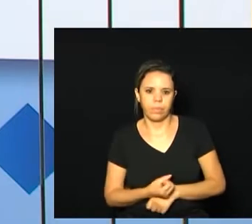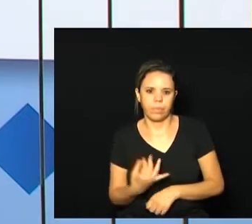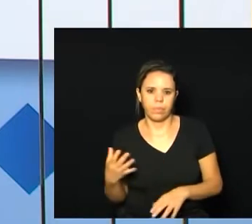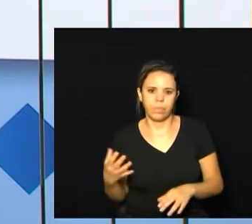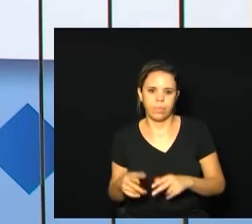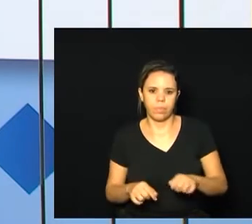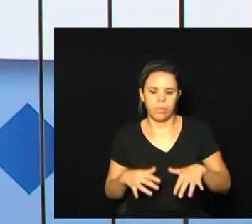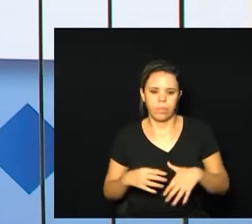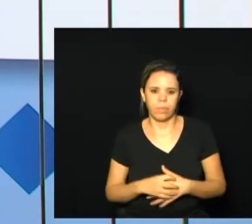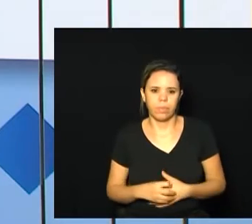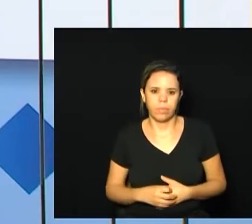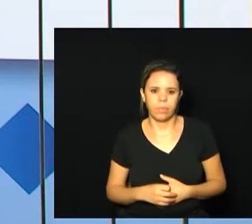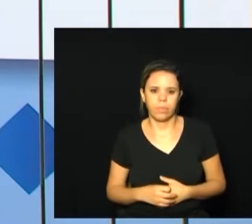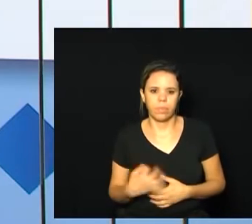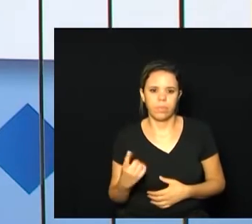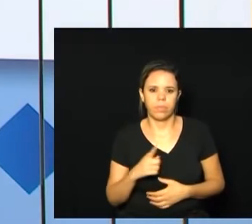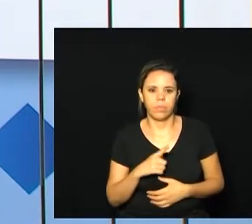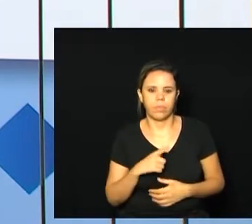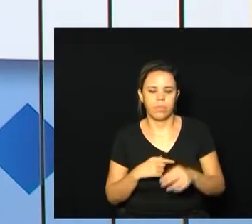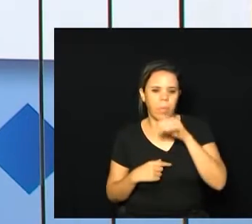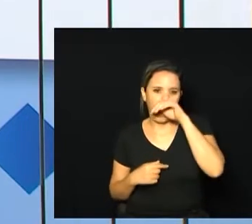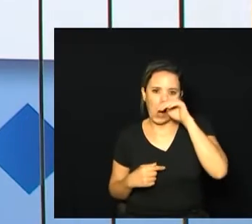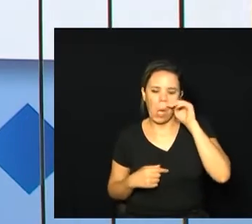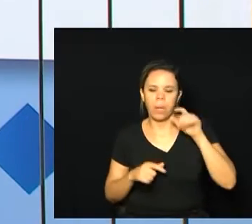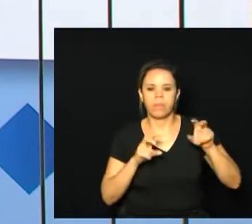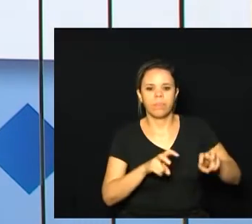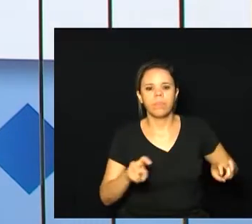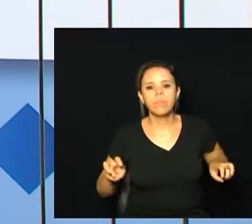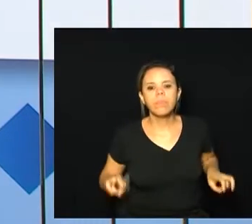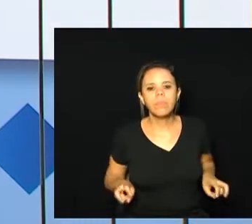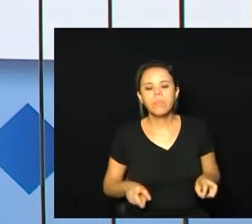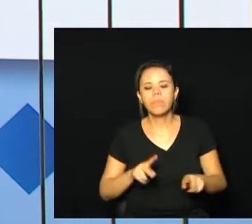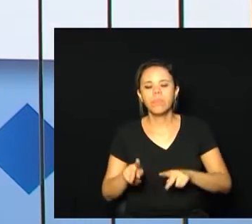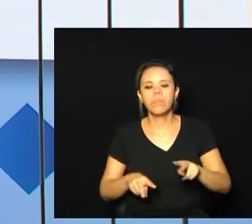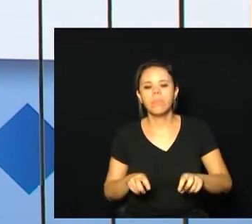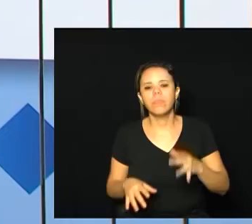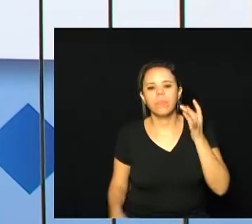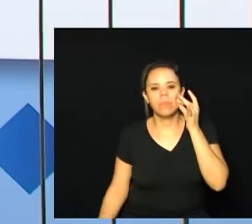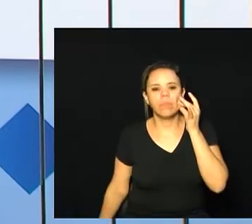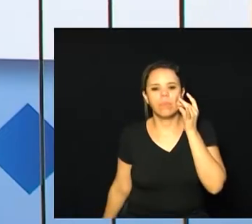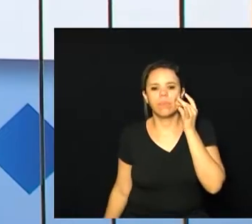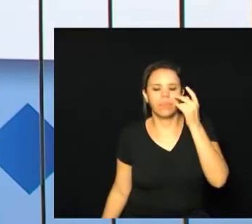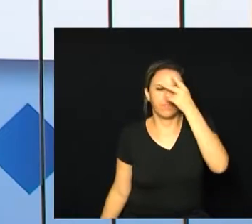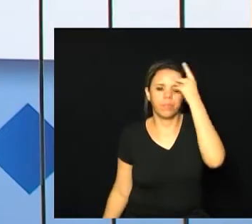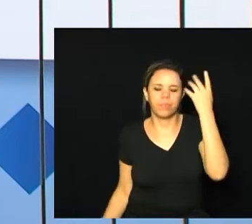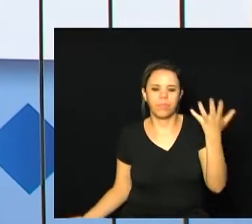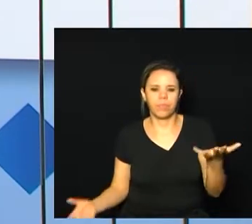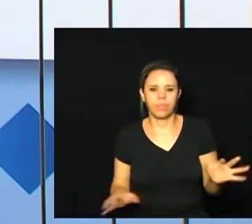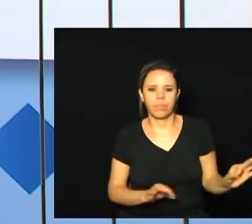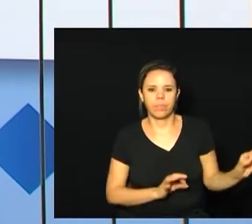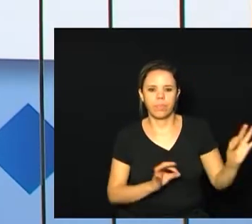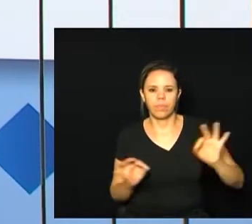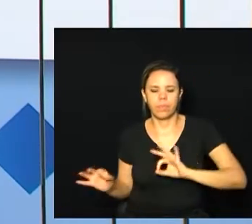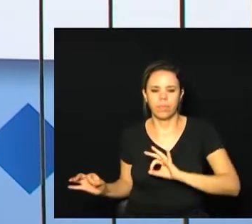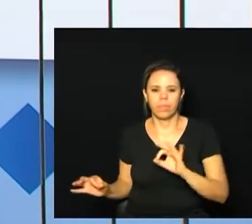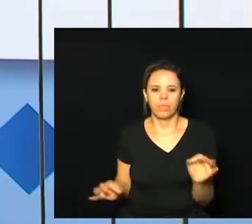do plenário. Então, nós teremos aí lugares para a presença, né, de pessoas que queiram acompanhar